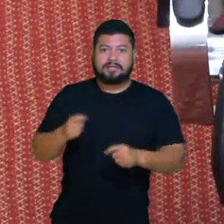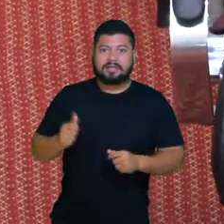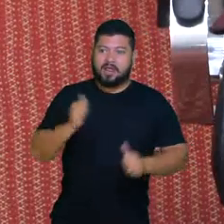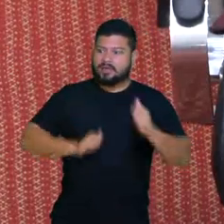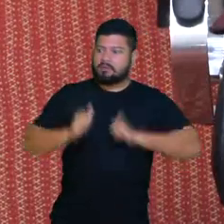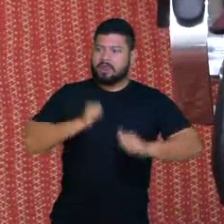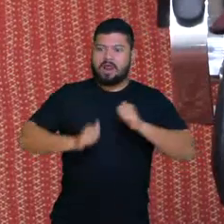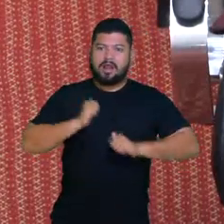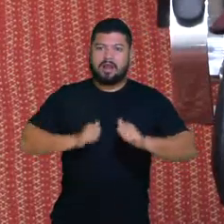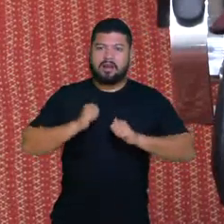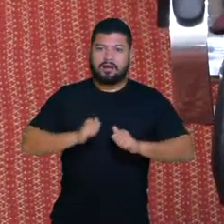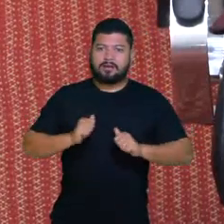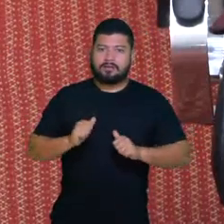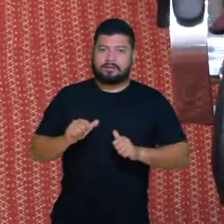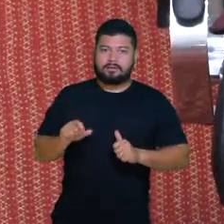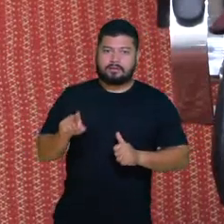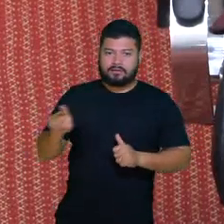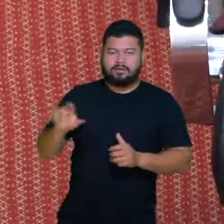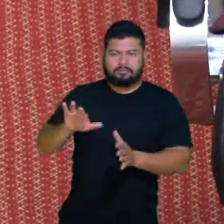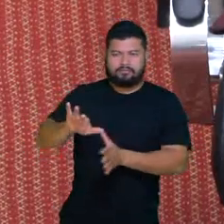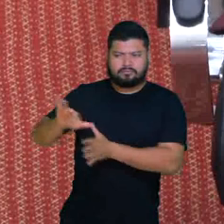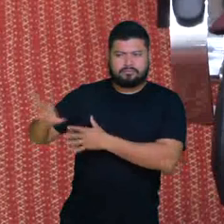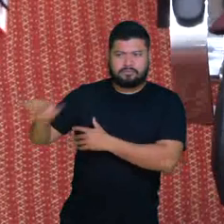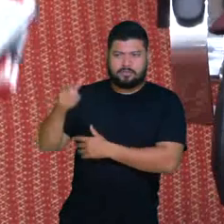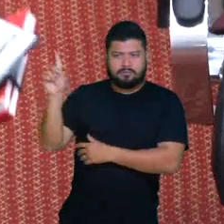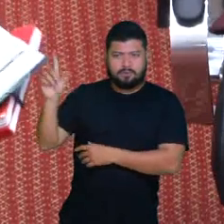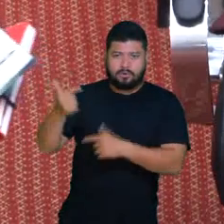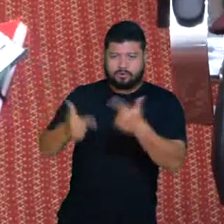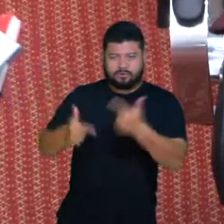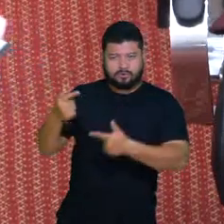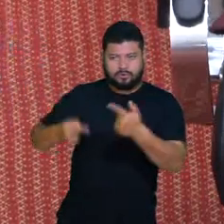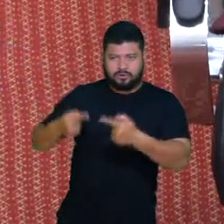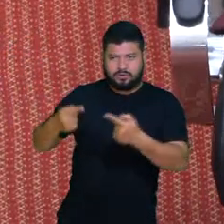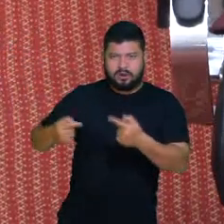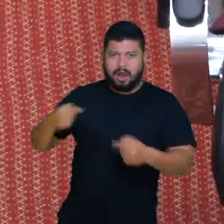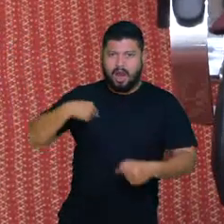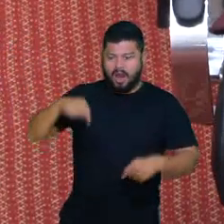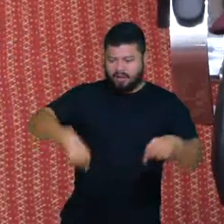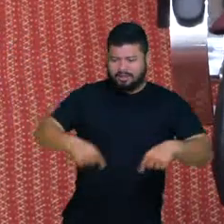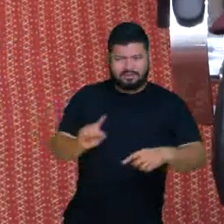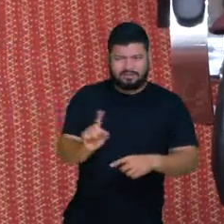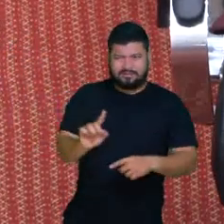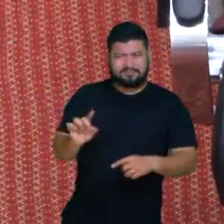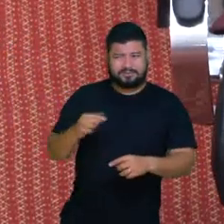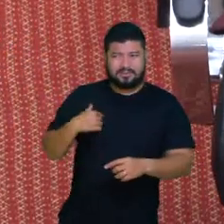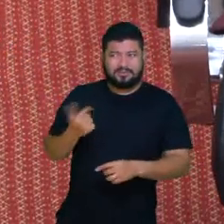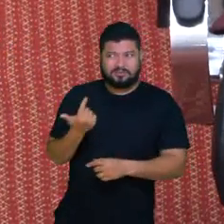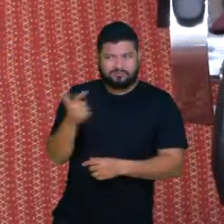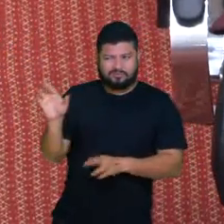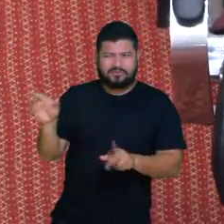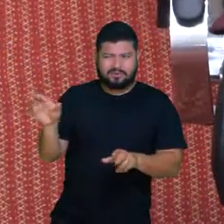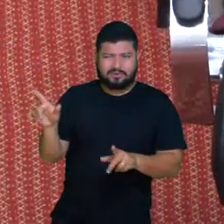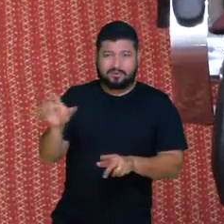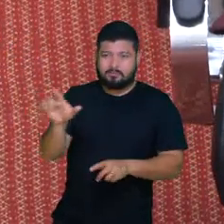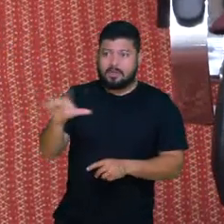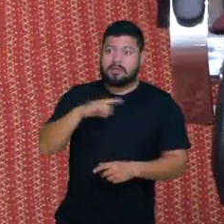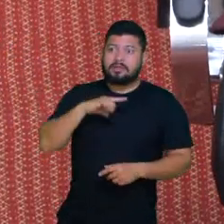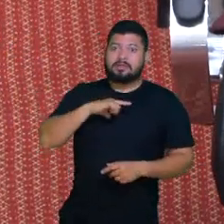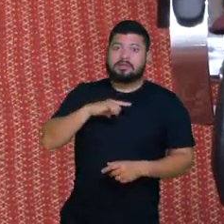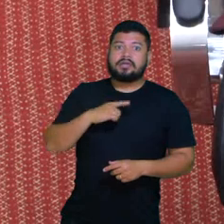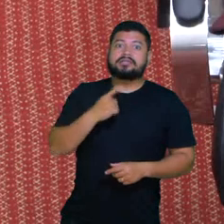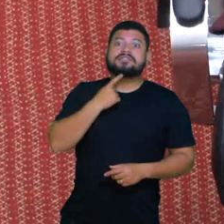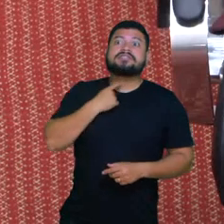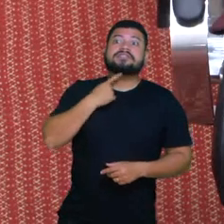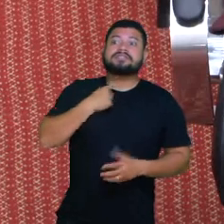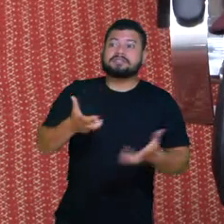não tô não tô Esse tesão eu vou deixar tu discutir com outros não conosco certo mas tu tem tesão por